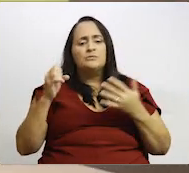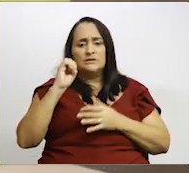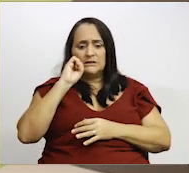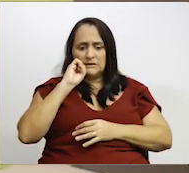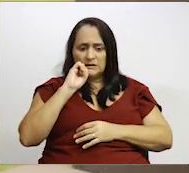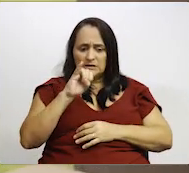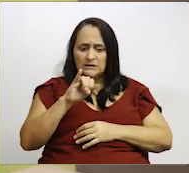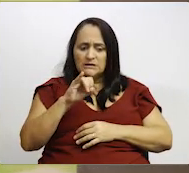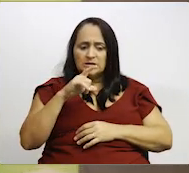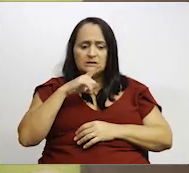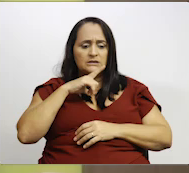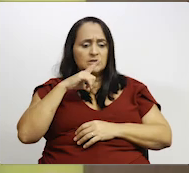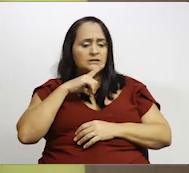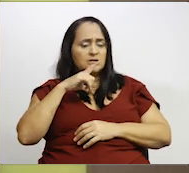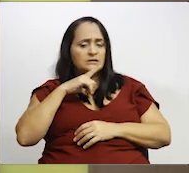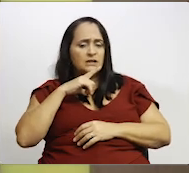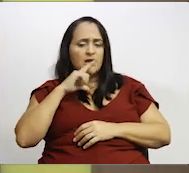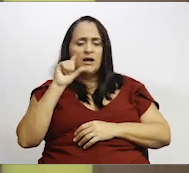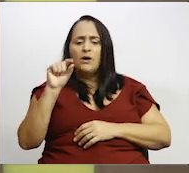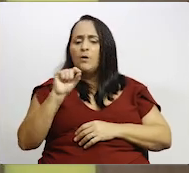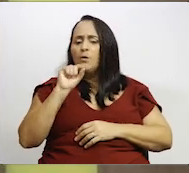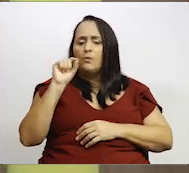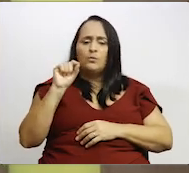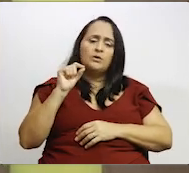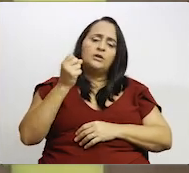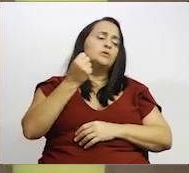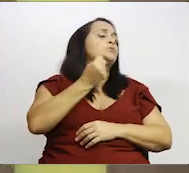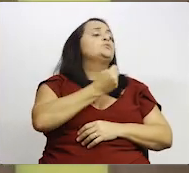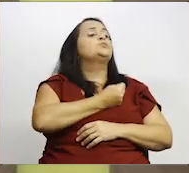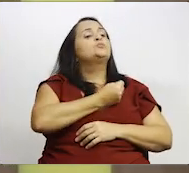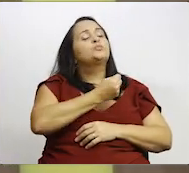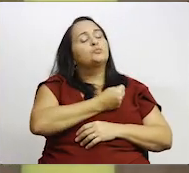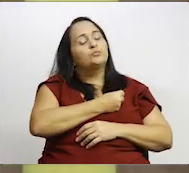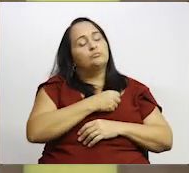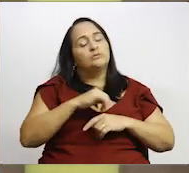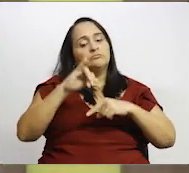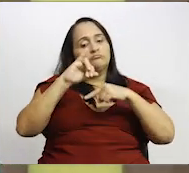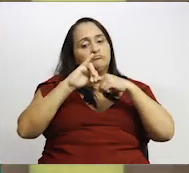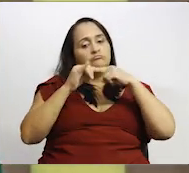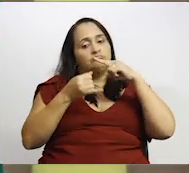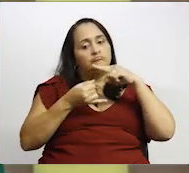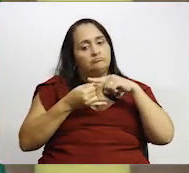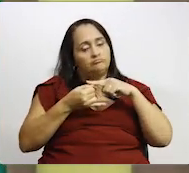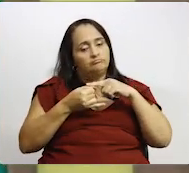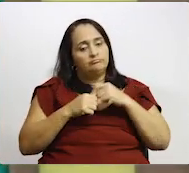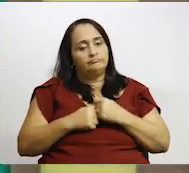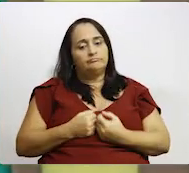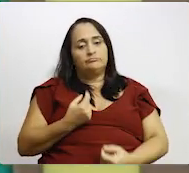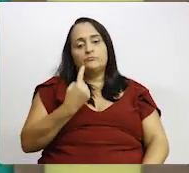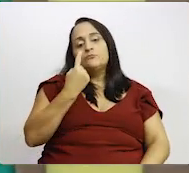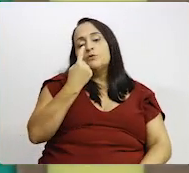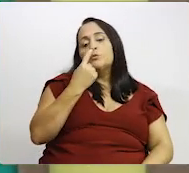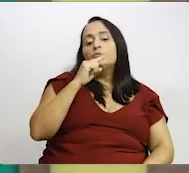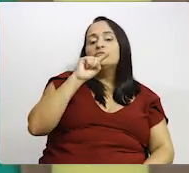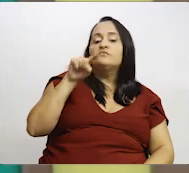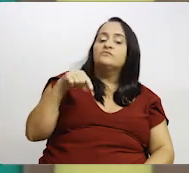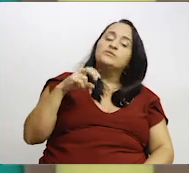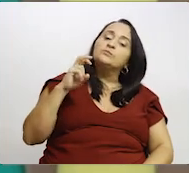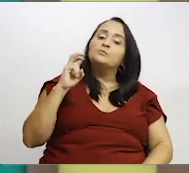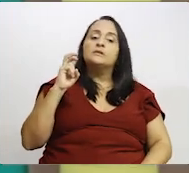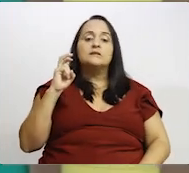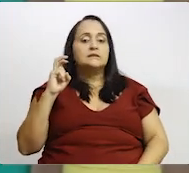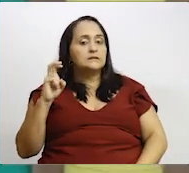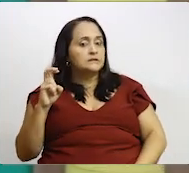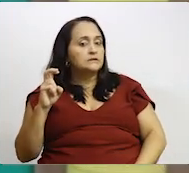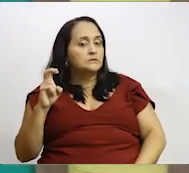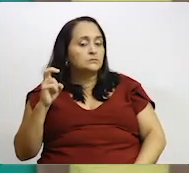números fracionários, existem formas de escrever esses números fracionários, tá? Esse